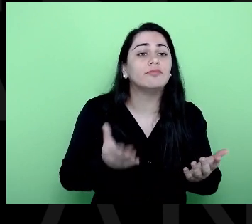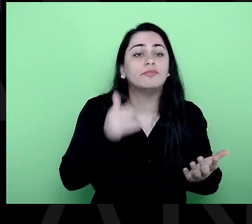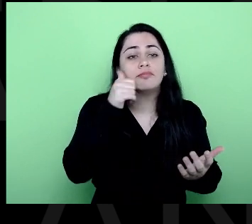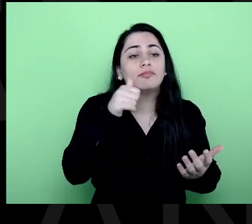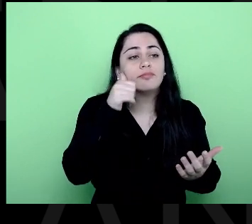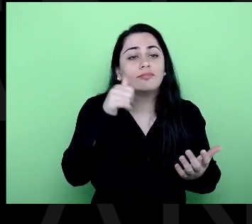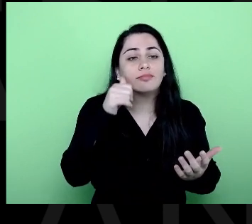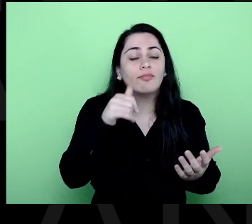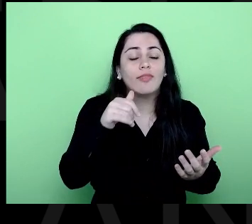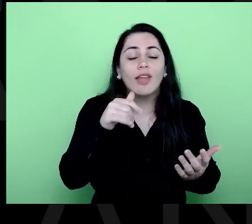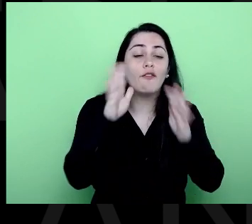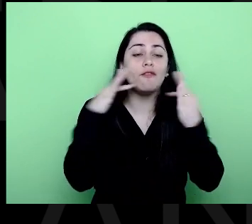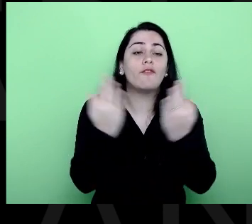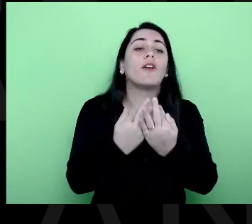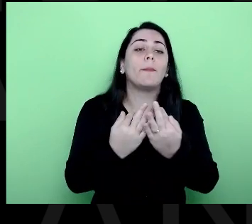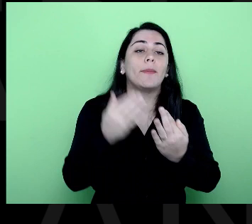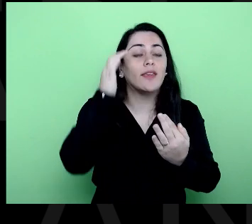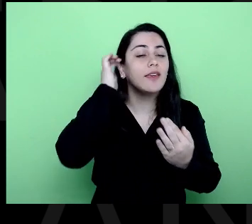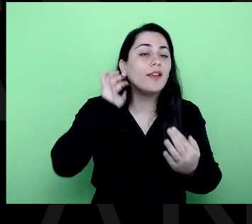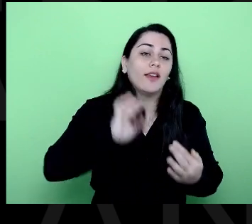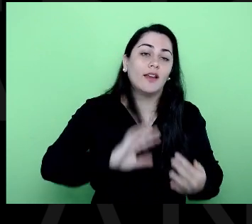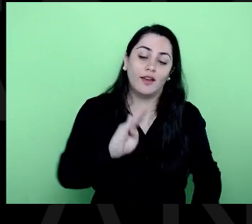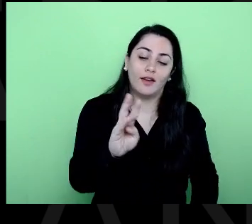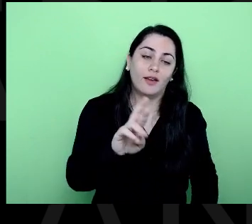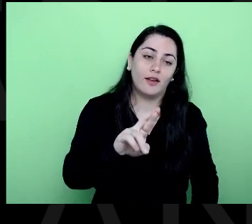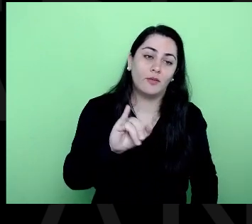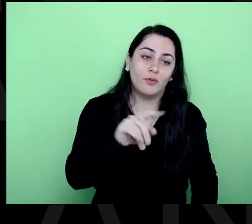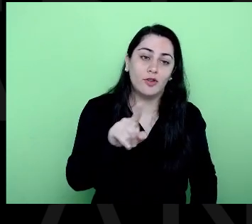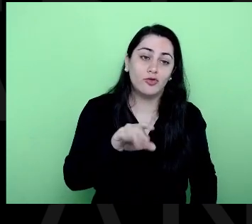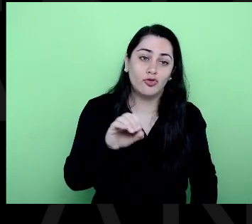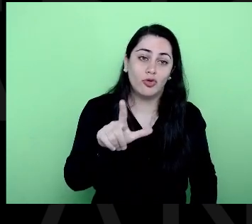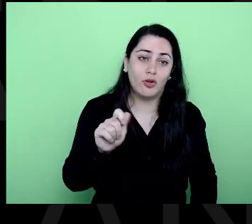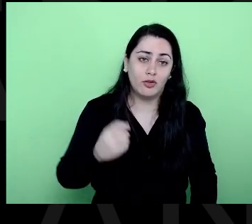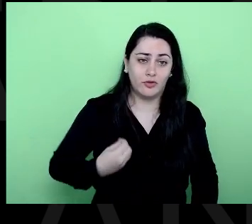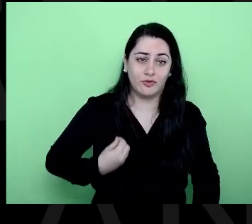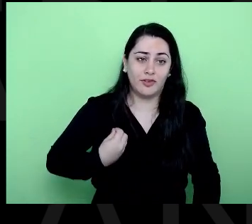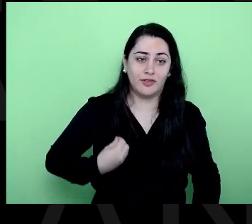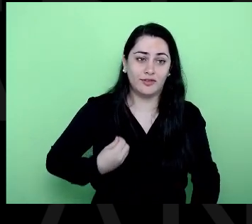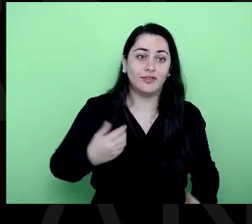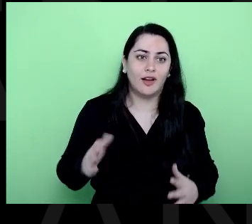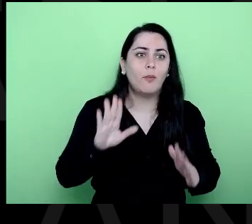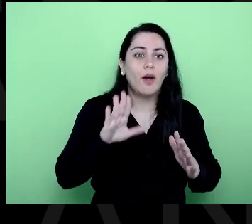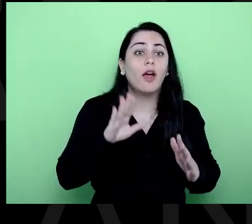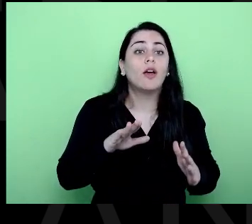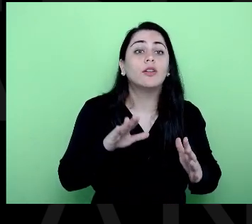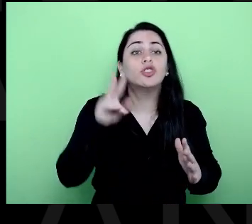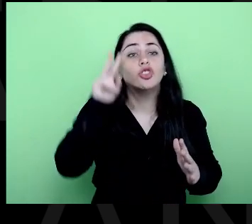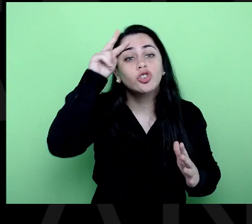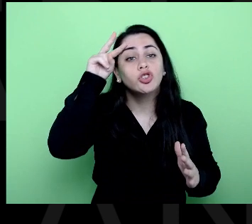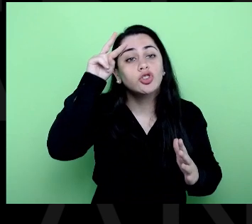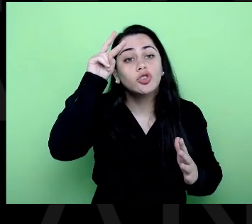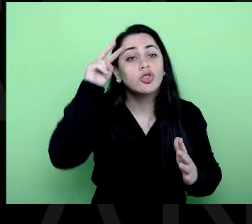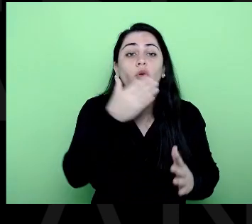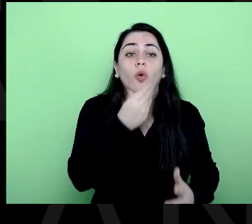E a família Brizola tava lá, né? E com o Lote eu tive mais problemas, porque quando a